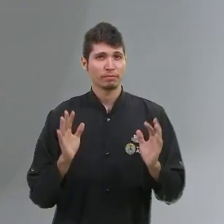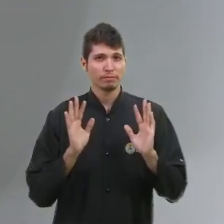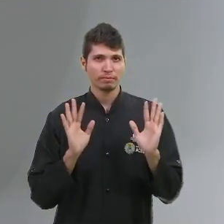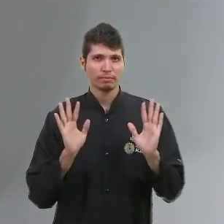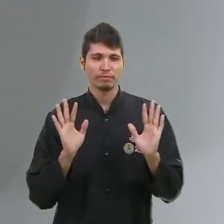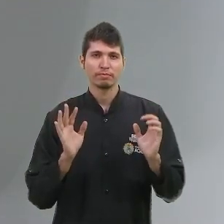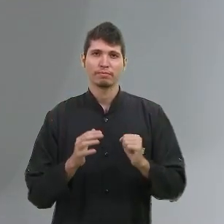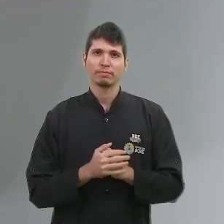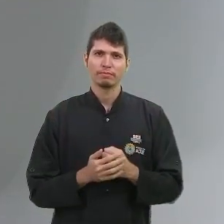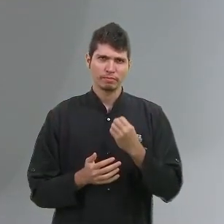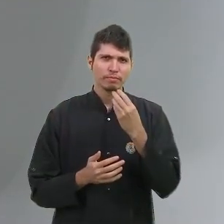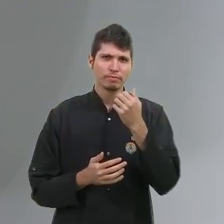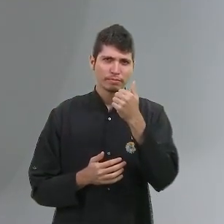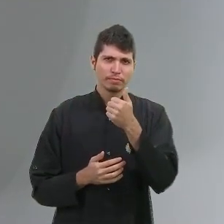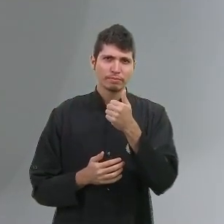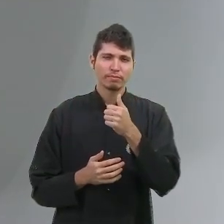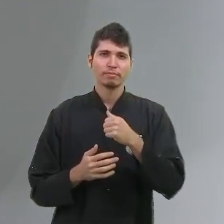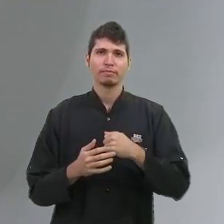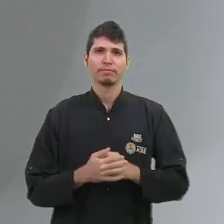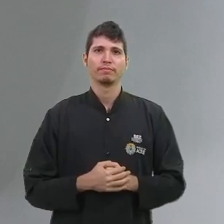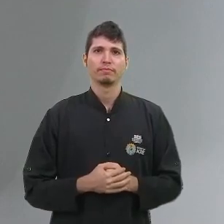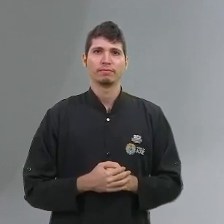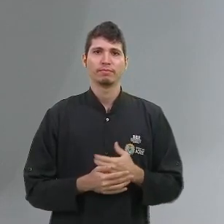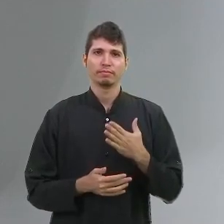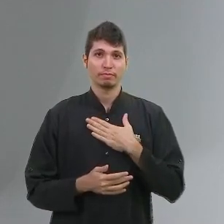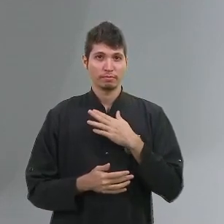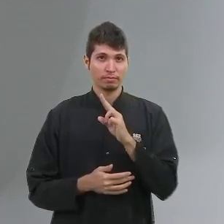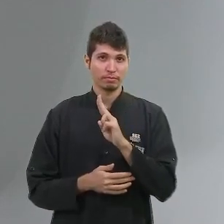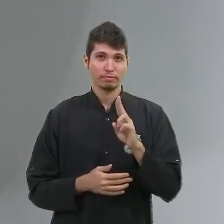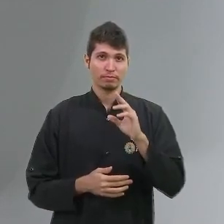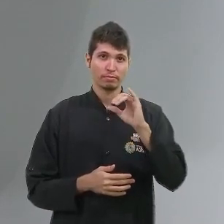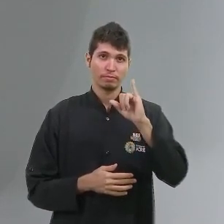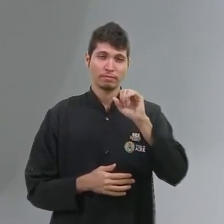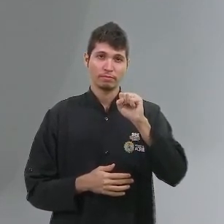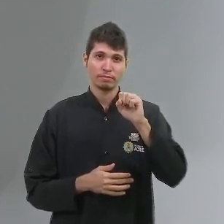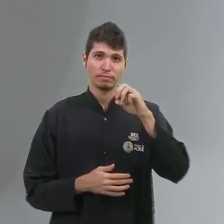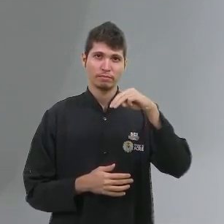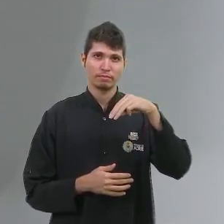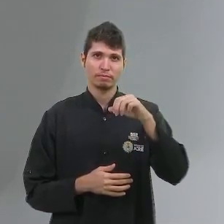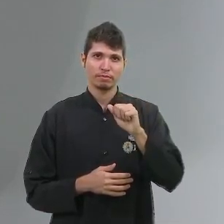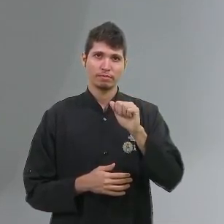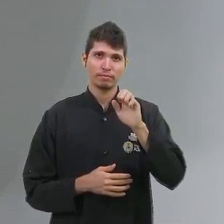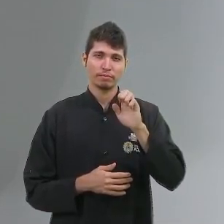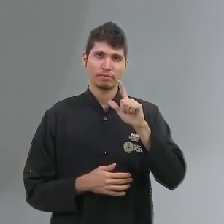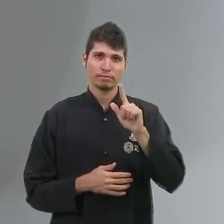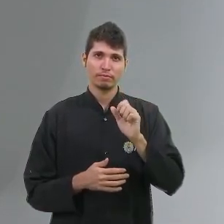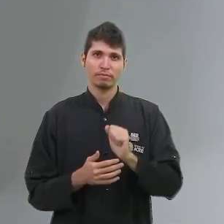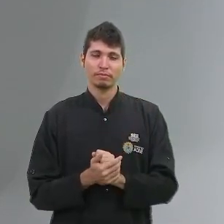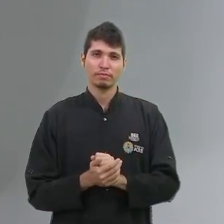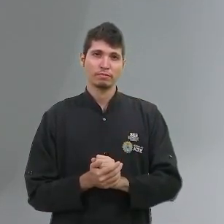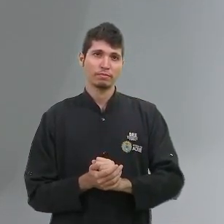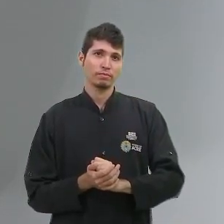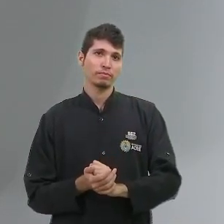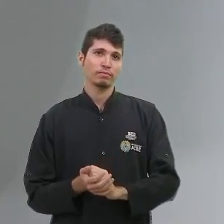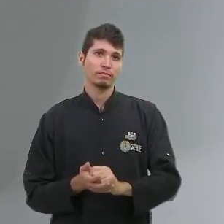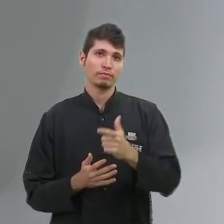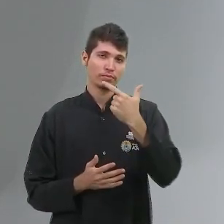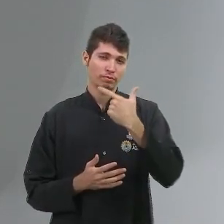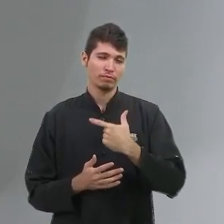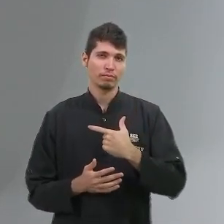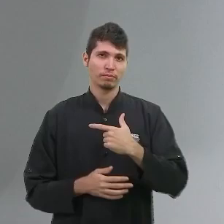Olá, tudo bem com vocês? O meu nome é Ismael e nesta aula eu serei o professor de matemática de